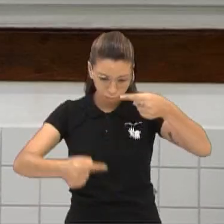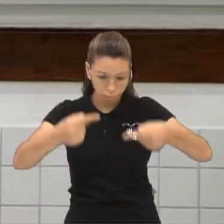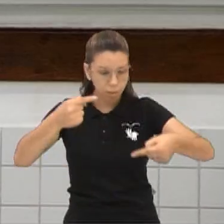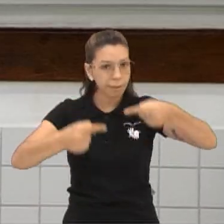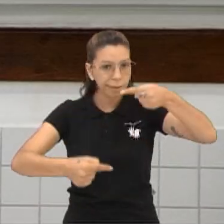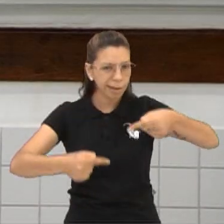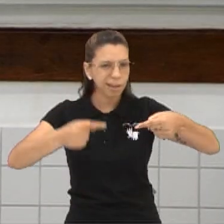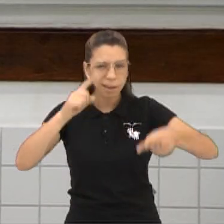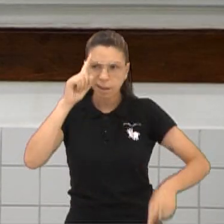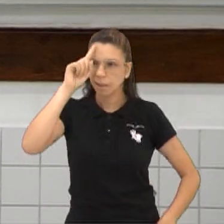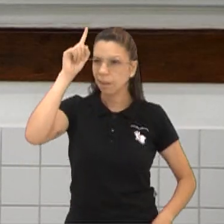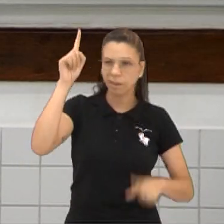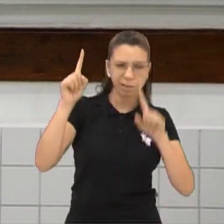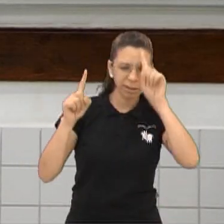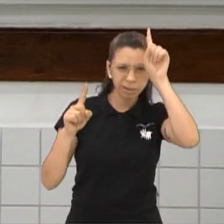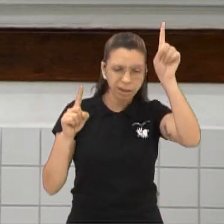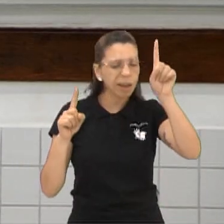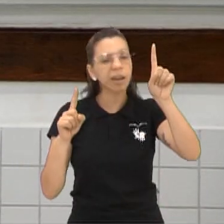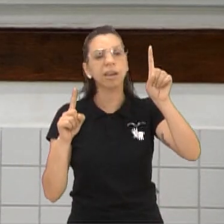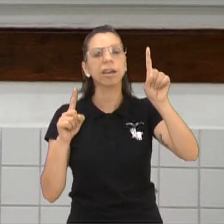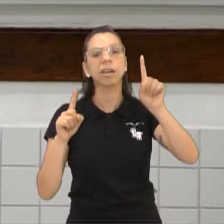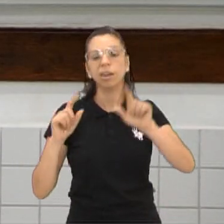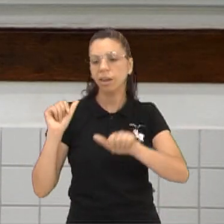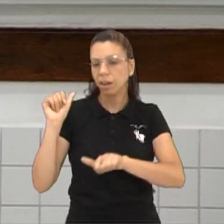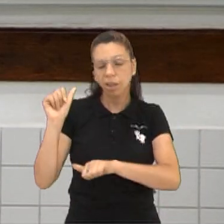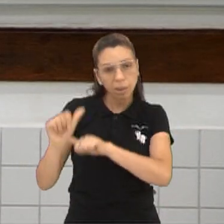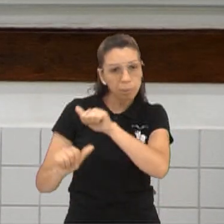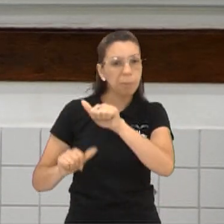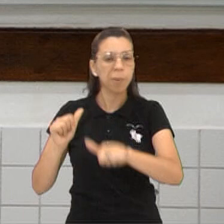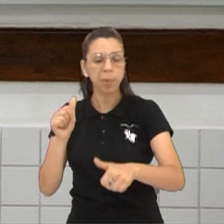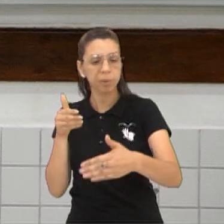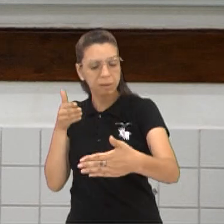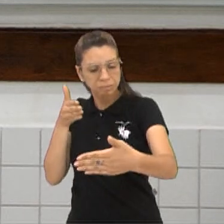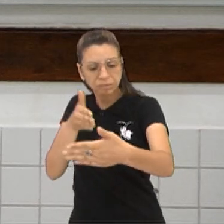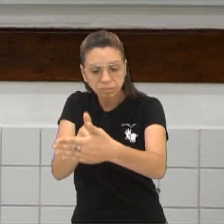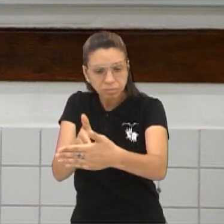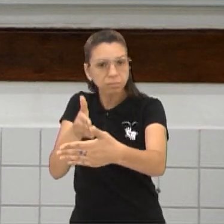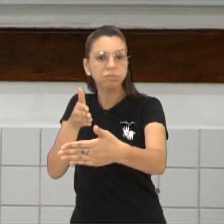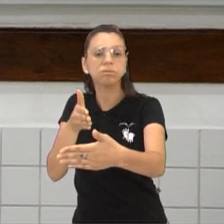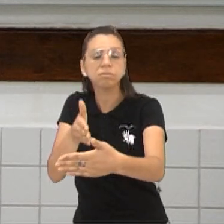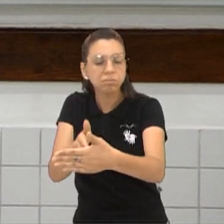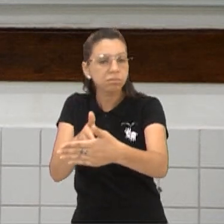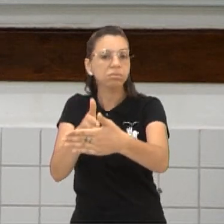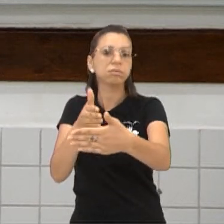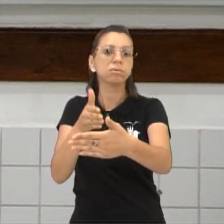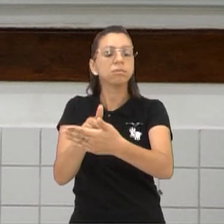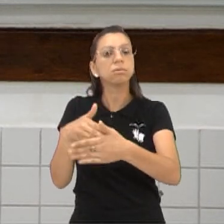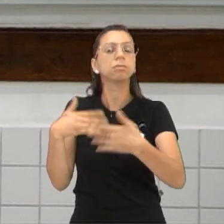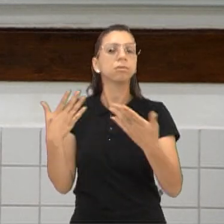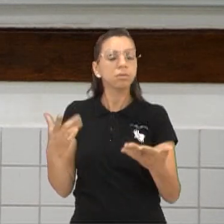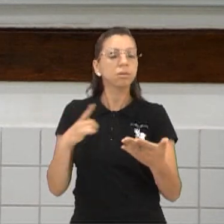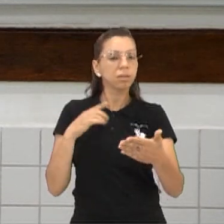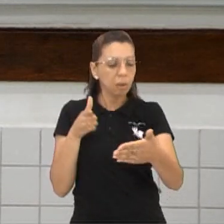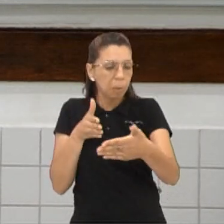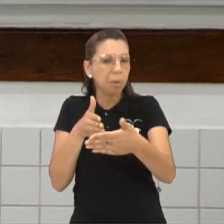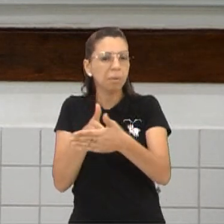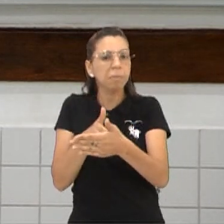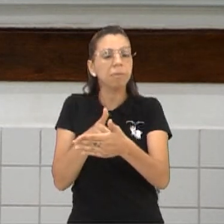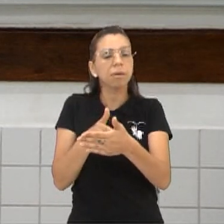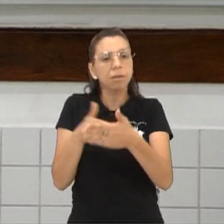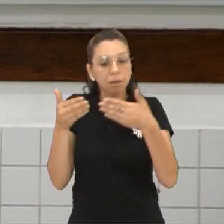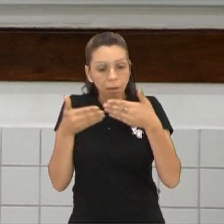de ideias imutáveis? Ideias imutáveis que te impedem, que te colocam aquele limite